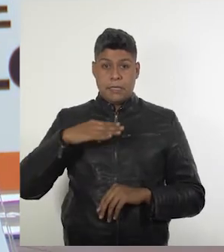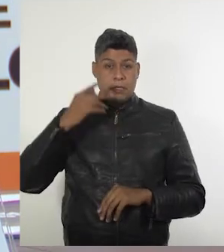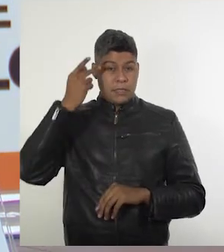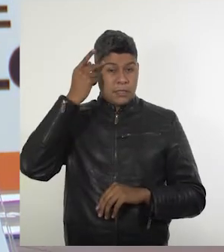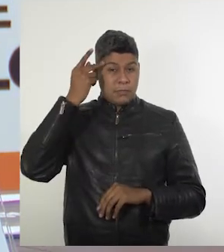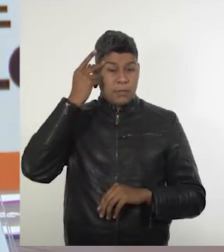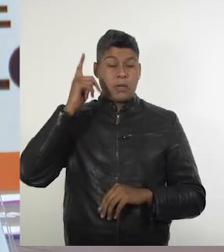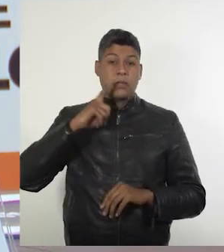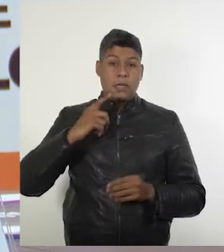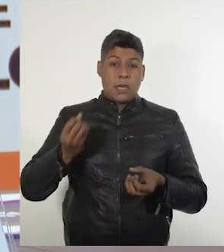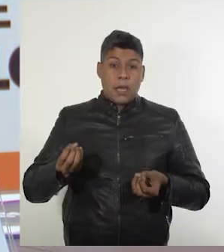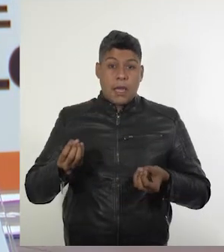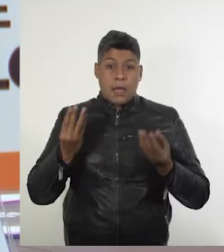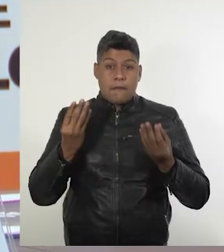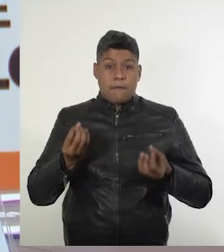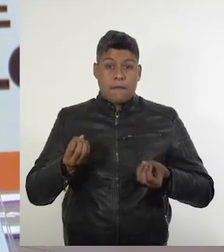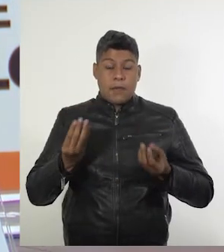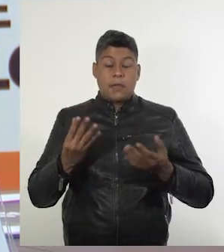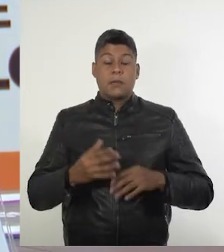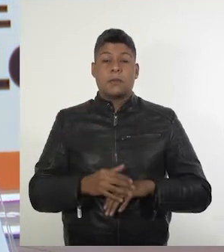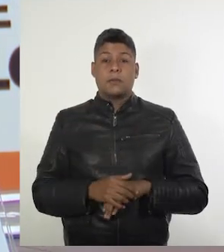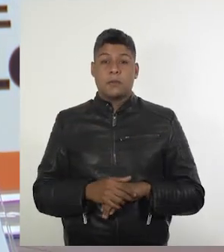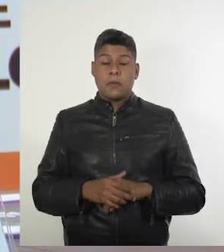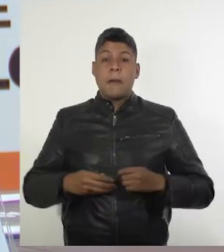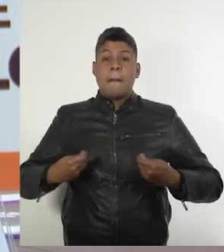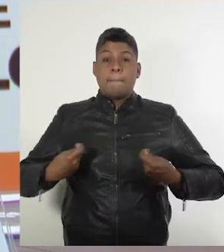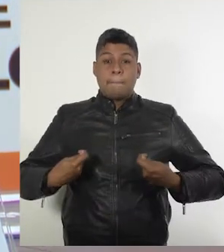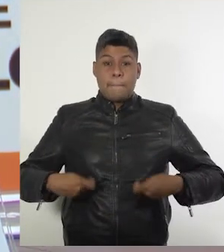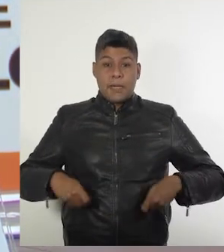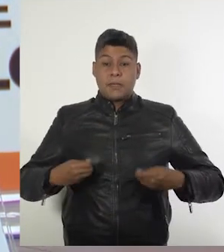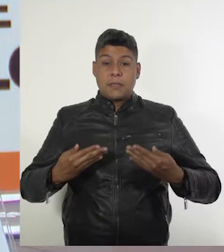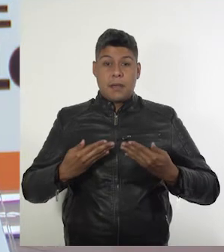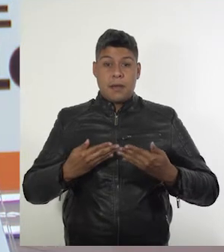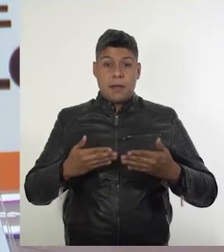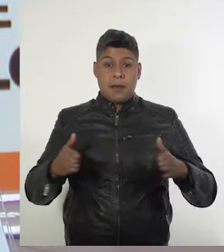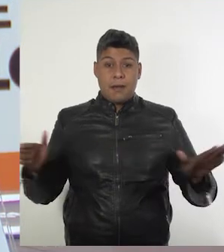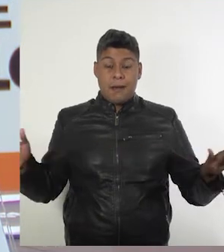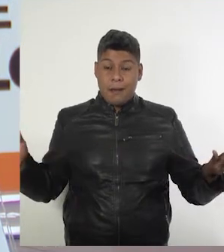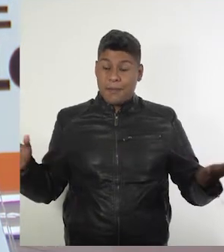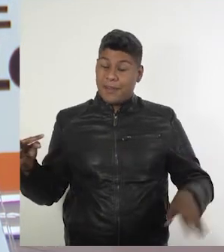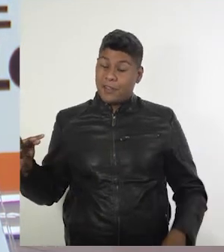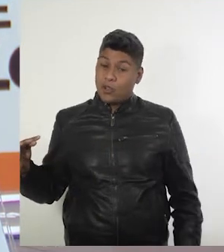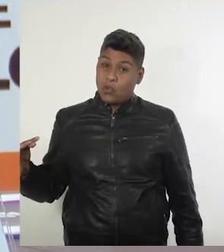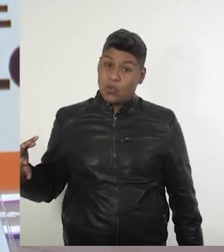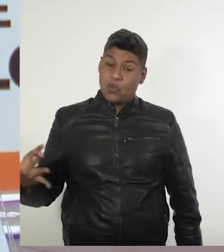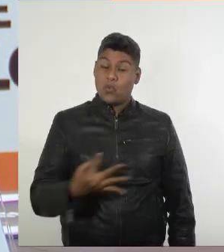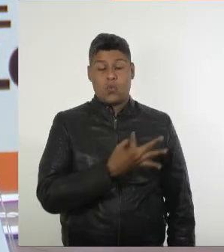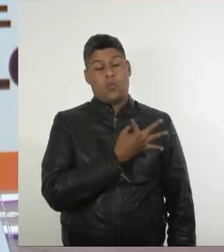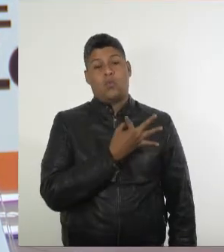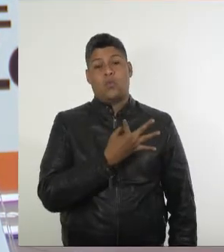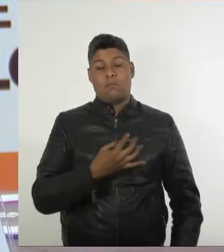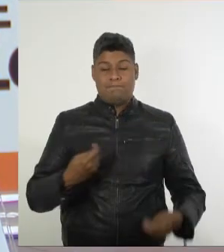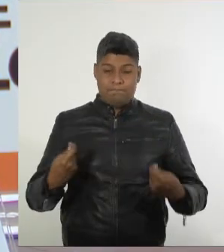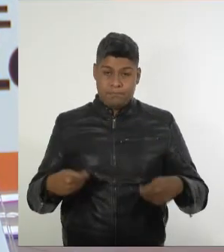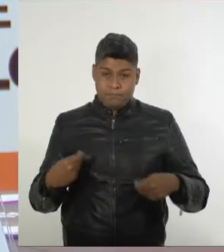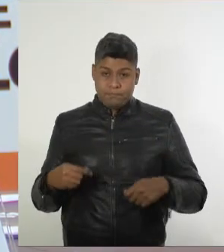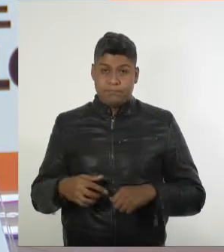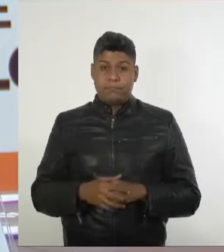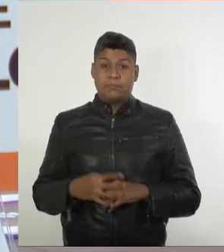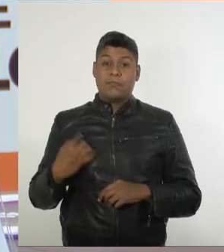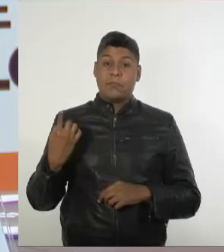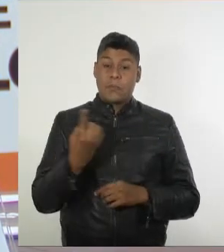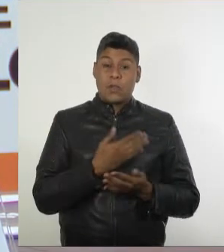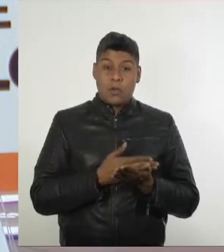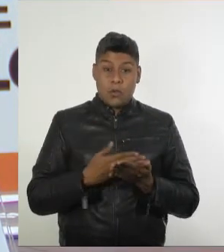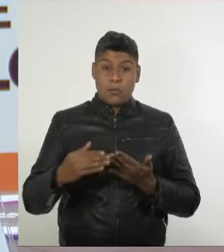de eventos, uma cidade que precisa ser reaberta na sua totalidade. Nós